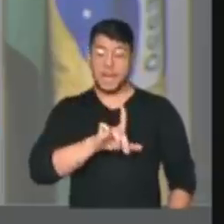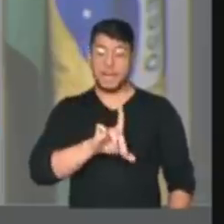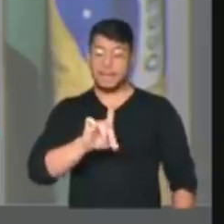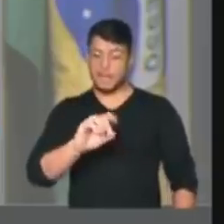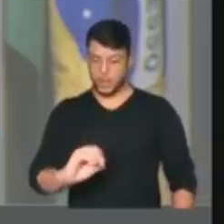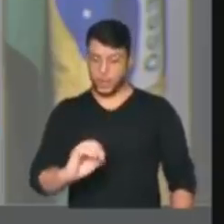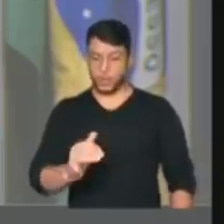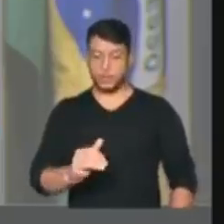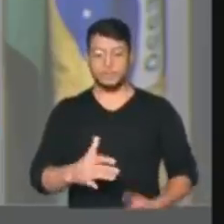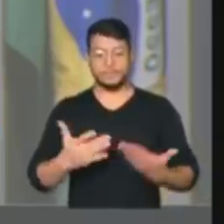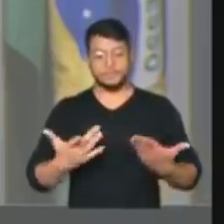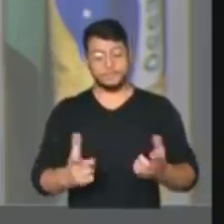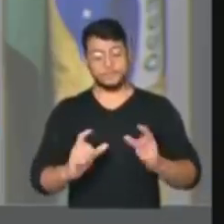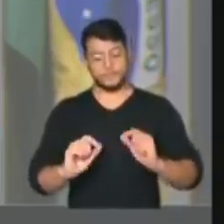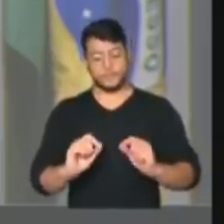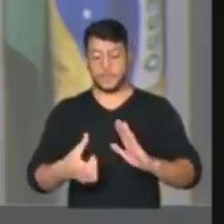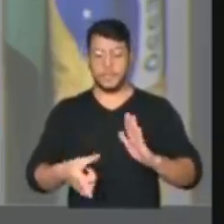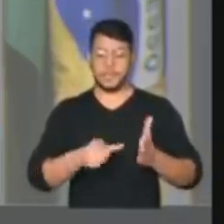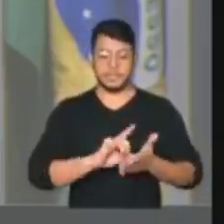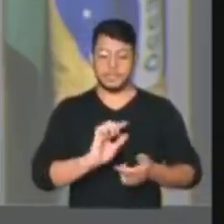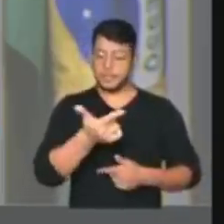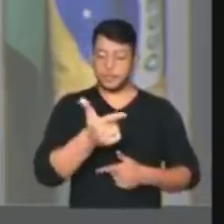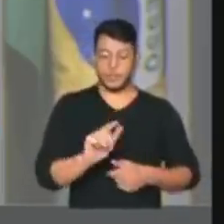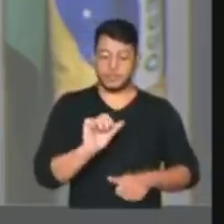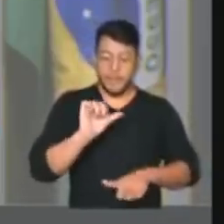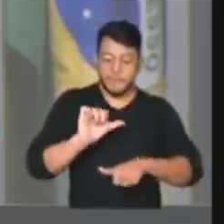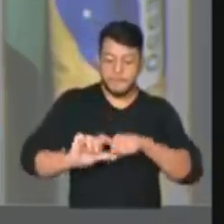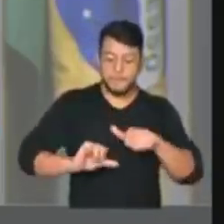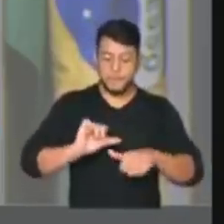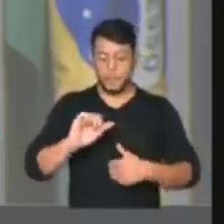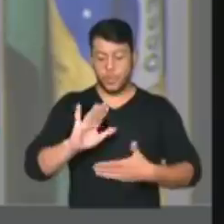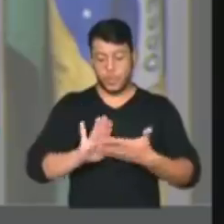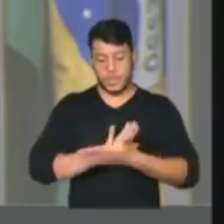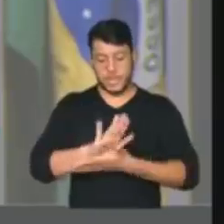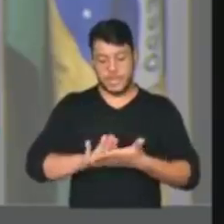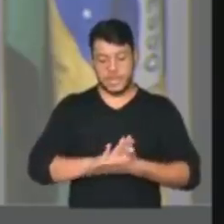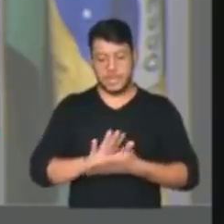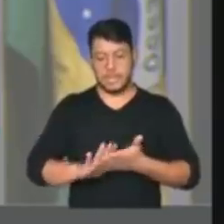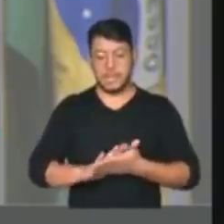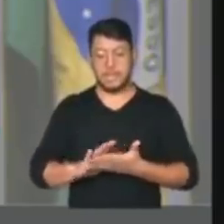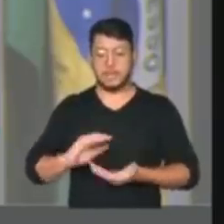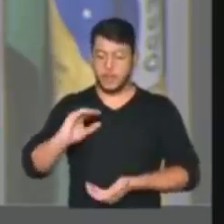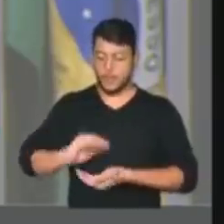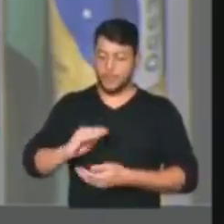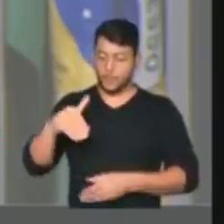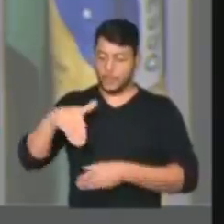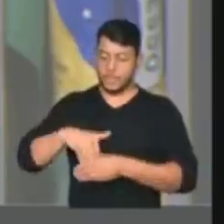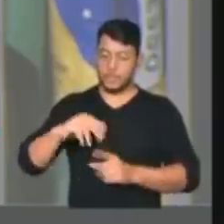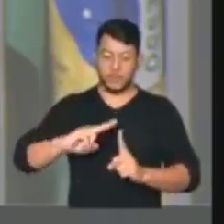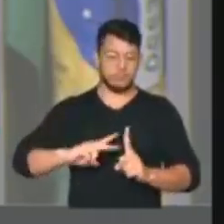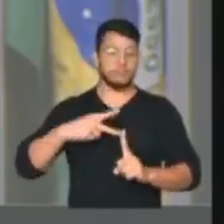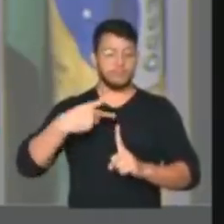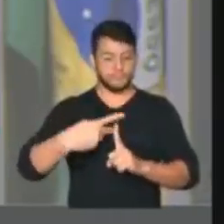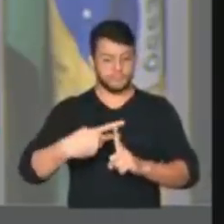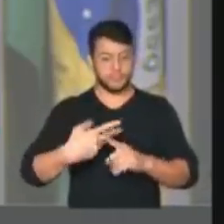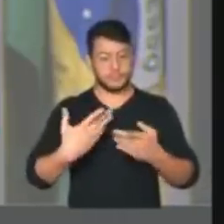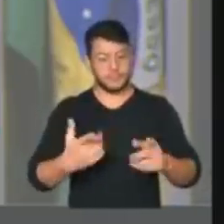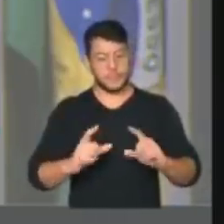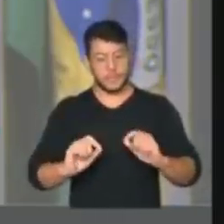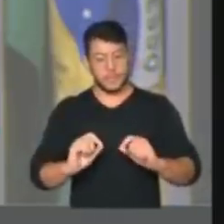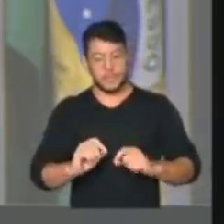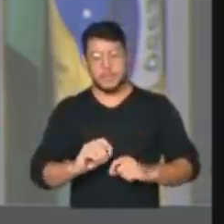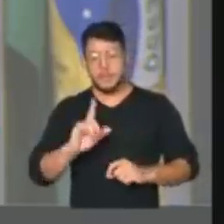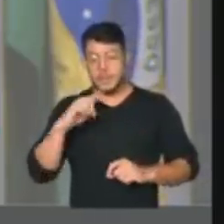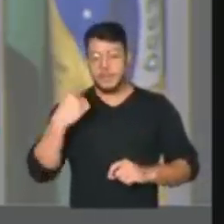não o para que não houvesse nenhum tipo de aumento do fundo eleitoral parlamento demonstra coerência nessa